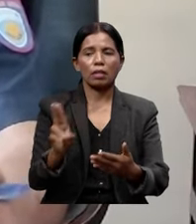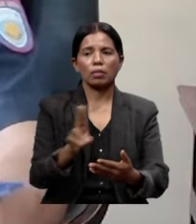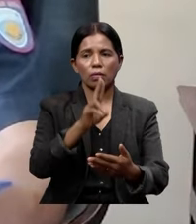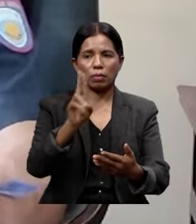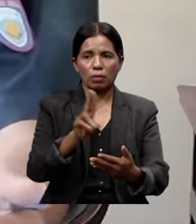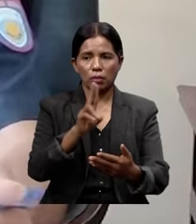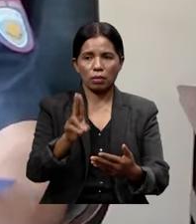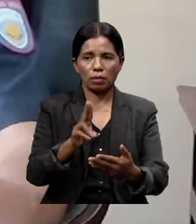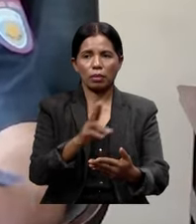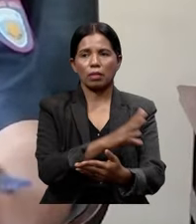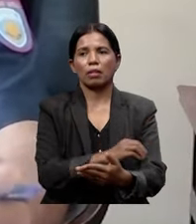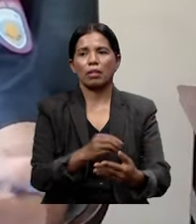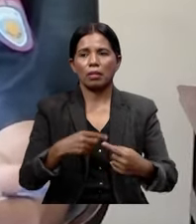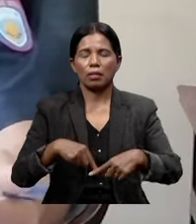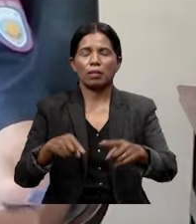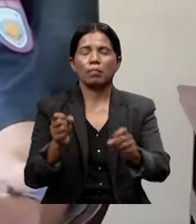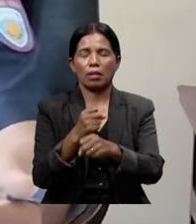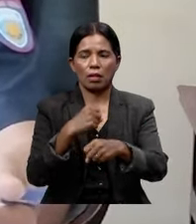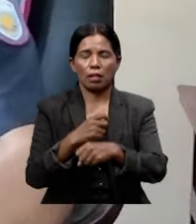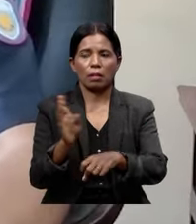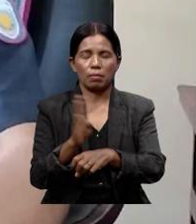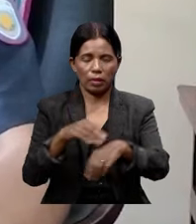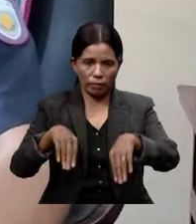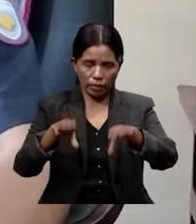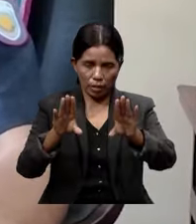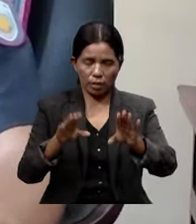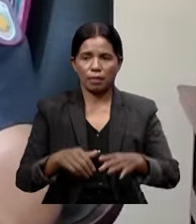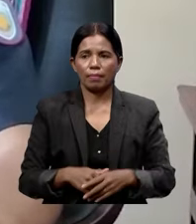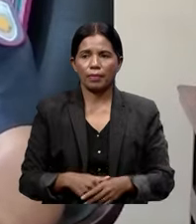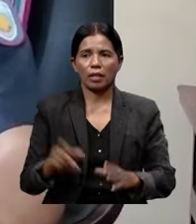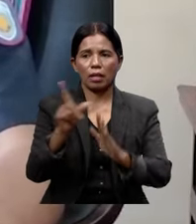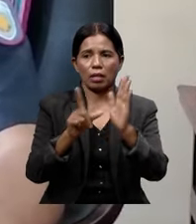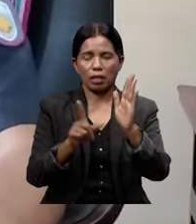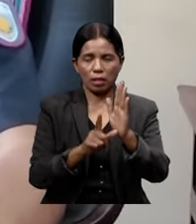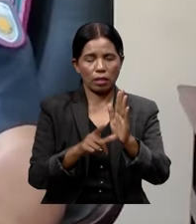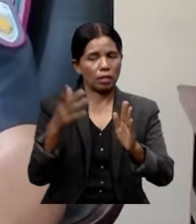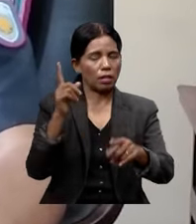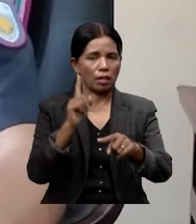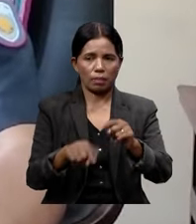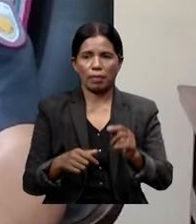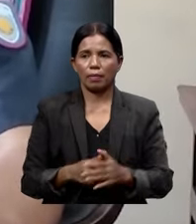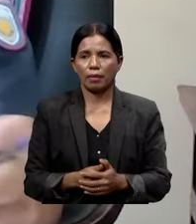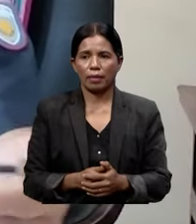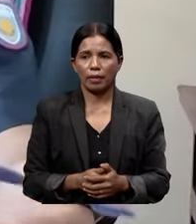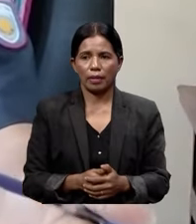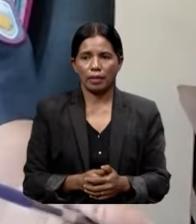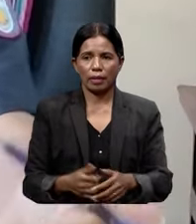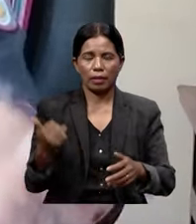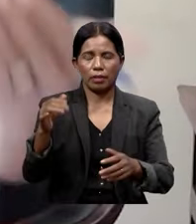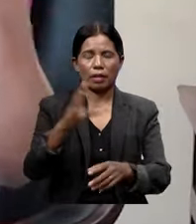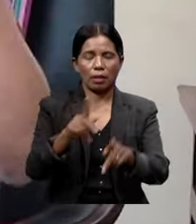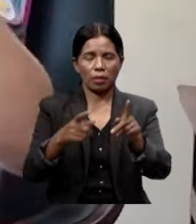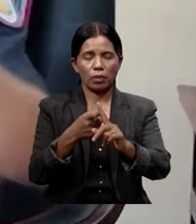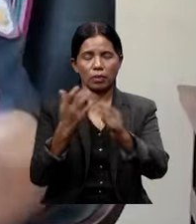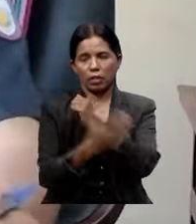para vender turismo, mas nem utiliza para filfar para pão. Lei de imigração não é bar, nem bar, né? Tanto cidadão estrangeiro, se não é mesmo